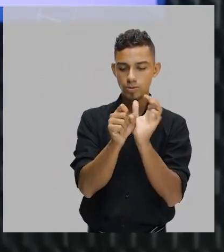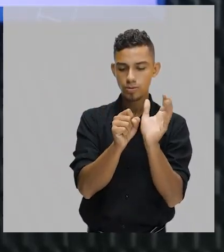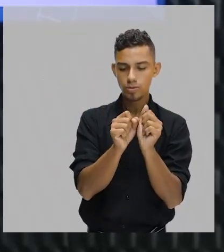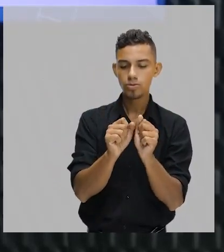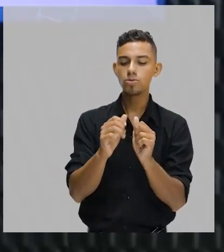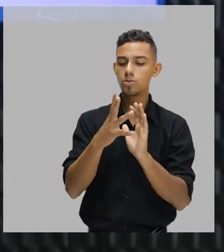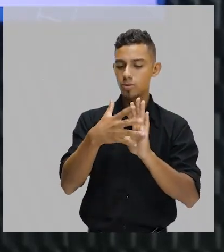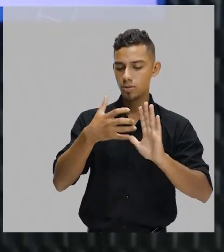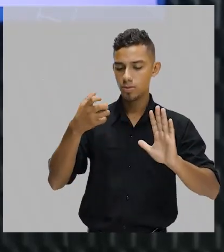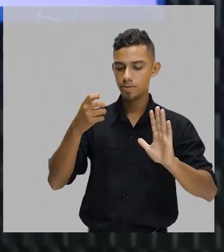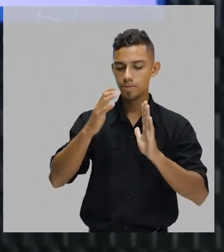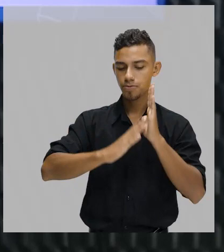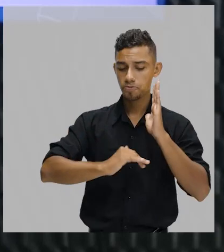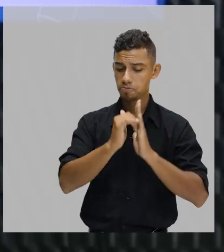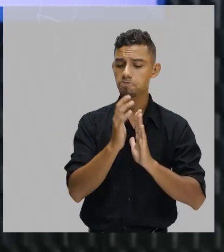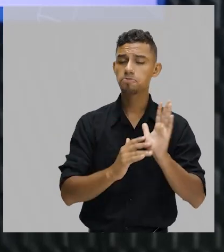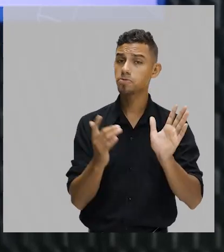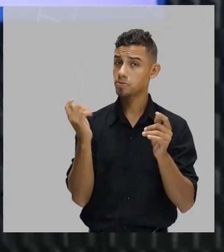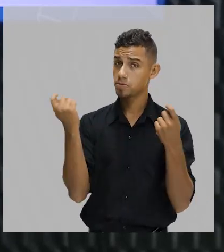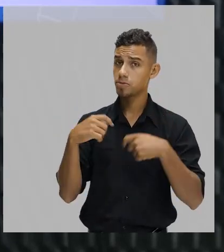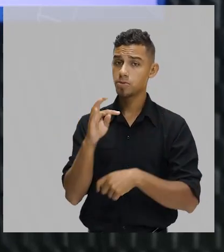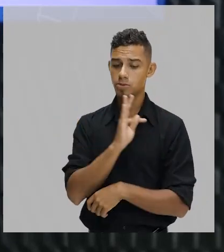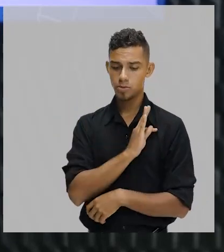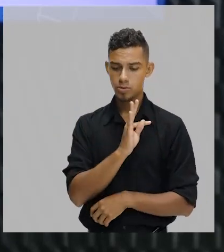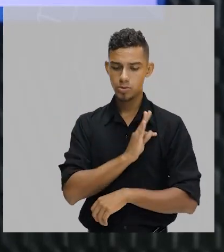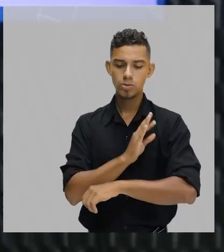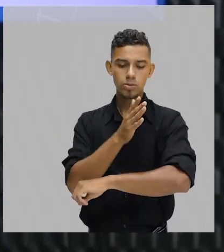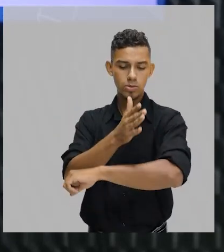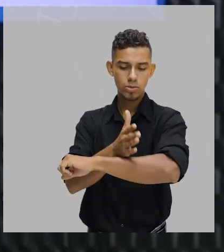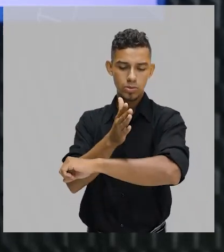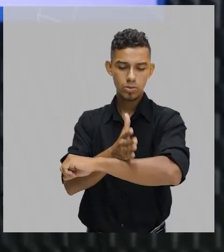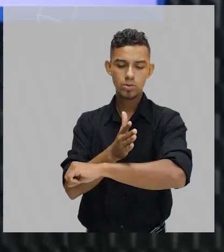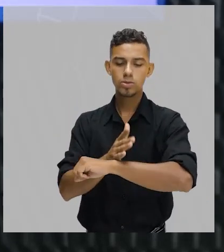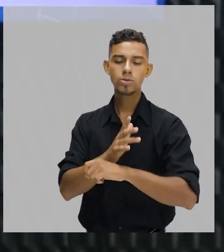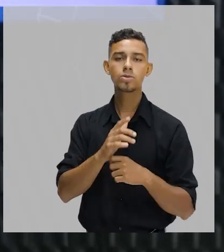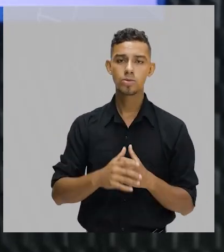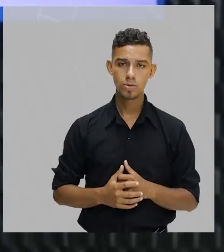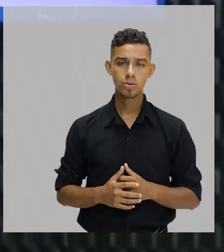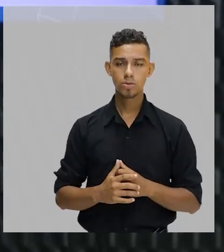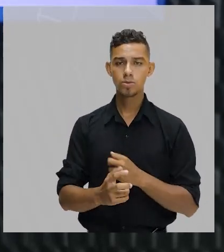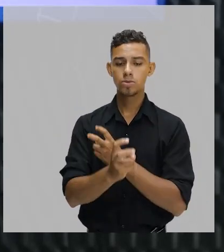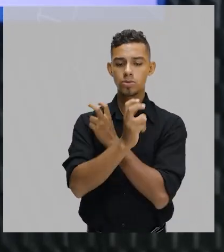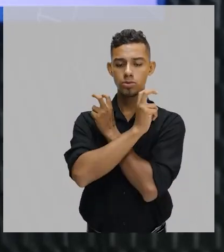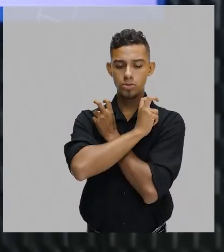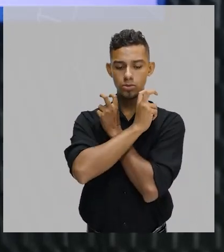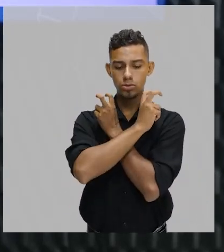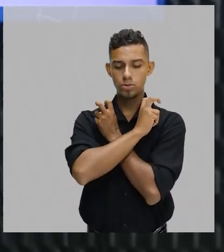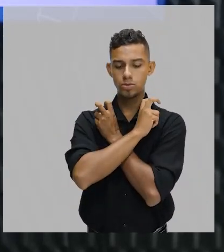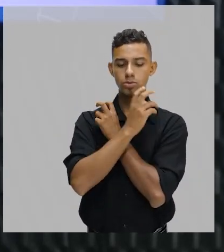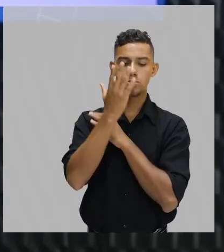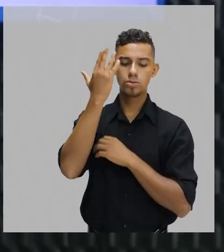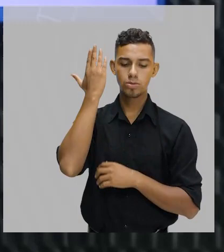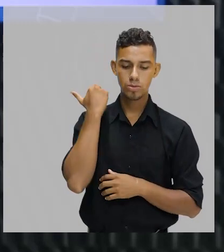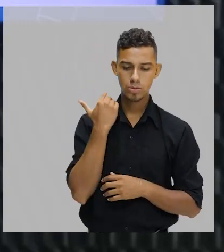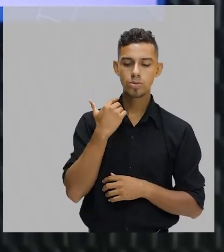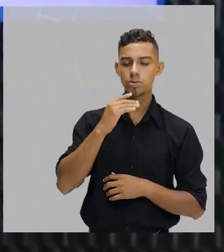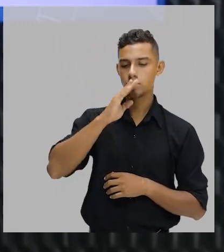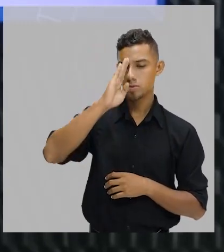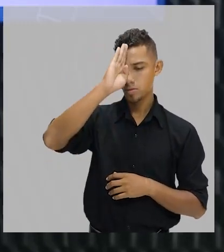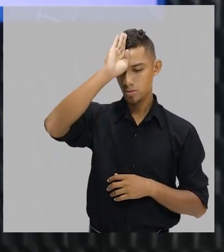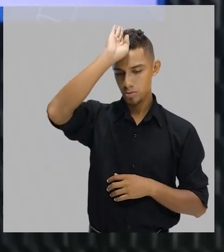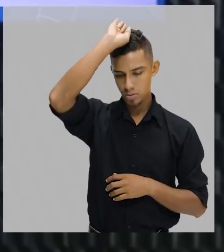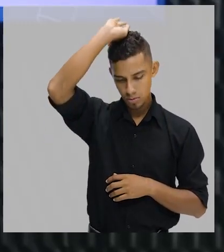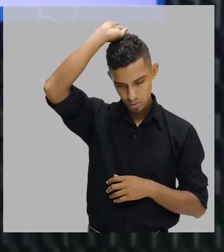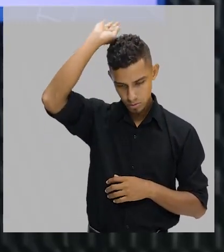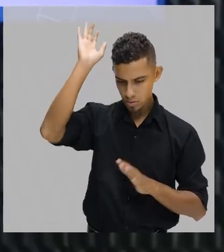Eu estou falando de técnicas que foram desenvolvidas na Idade Média, no Egito Antigo, passaram pela Roma. E aí você se pergunta,